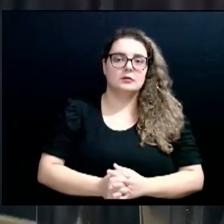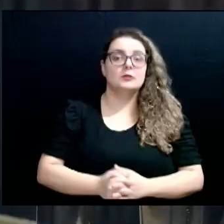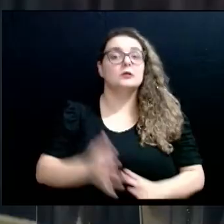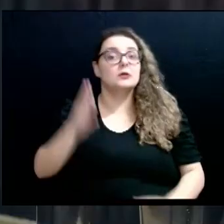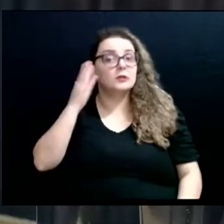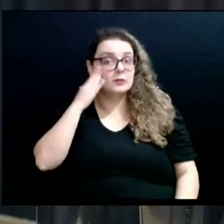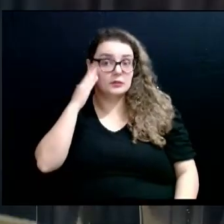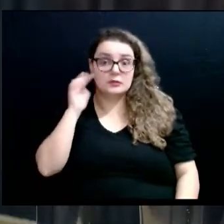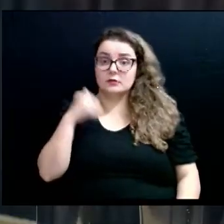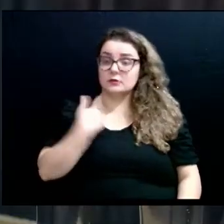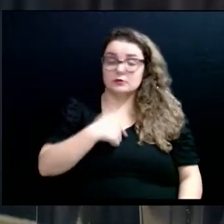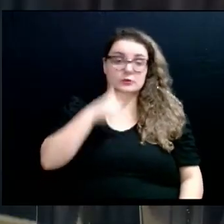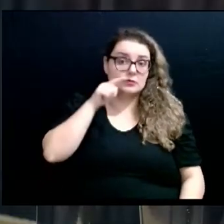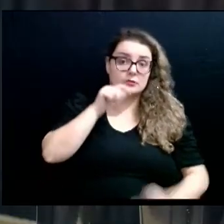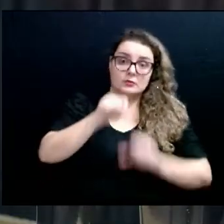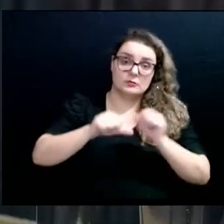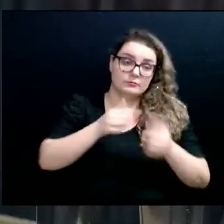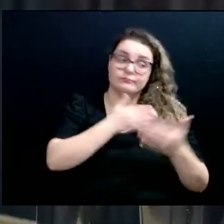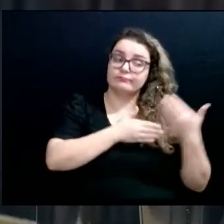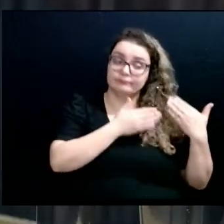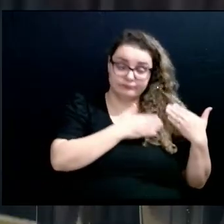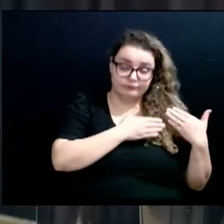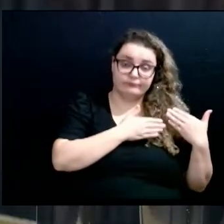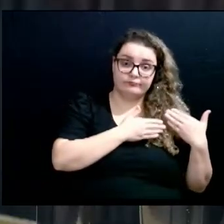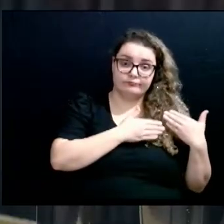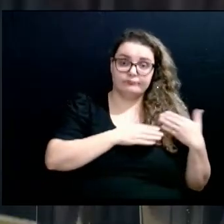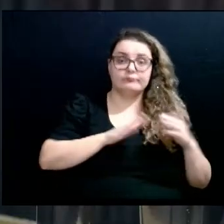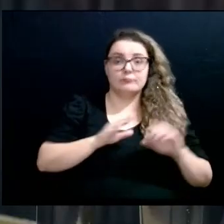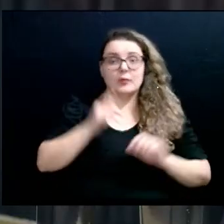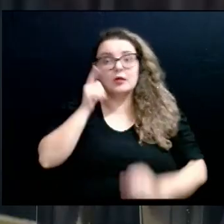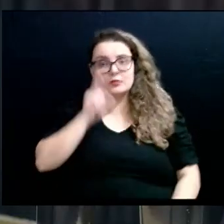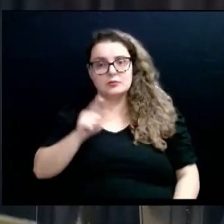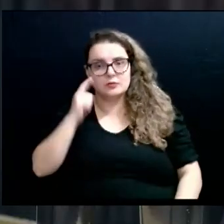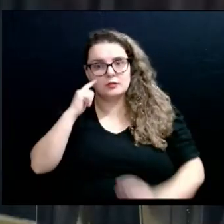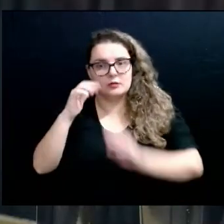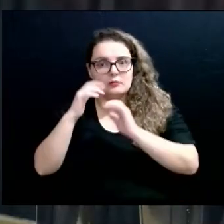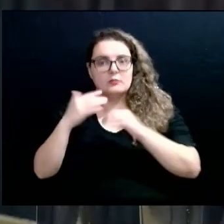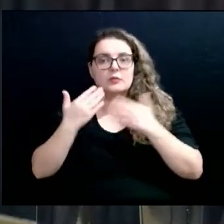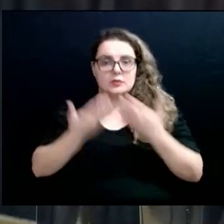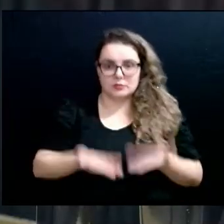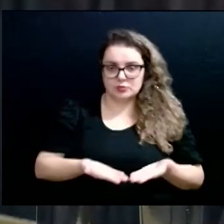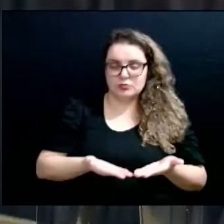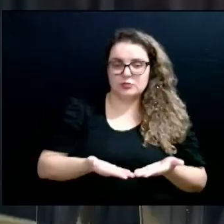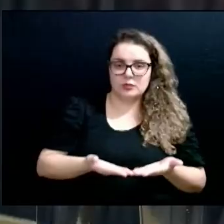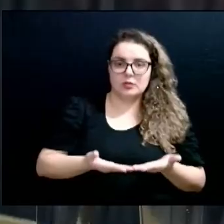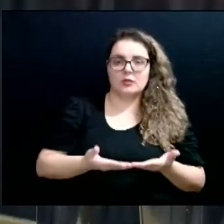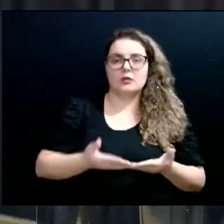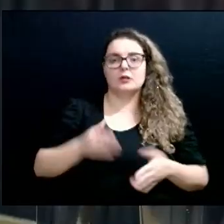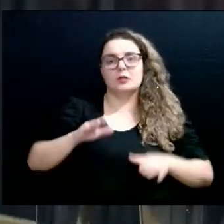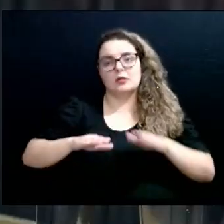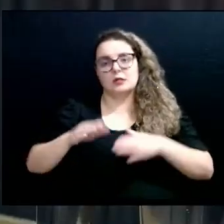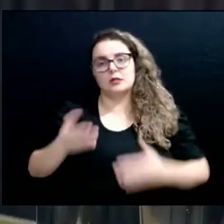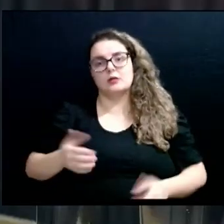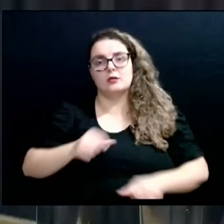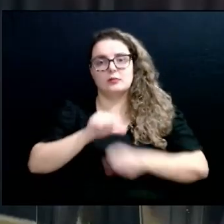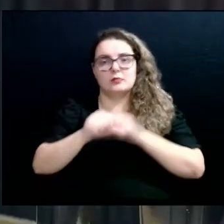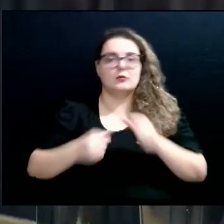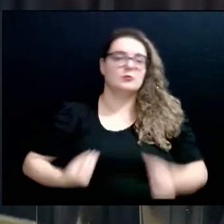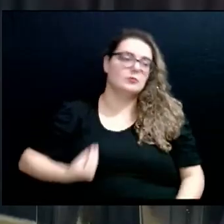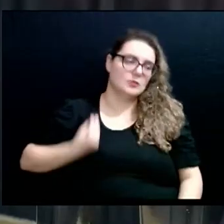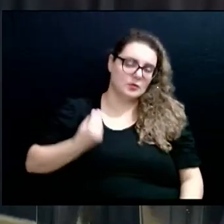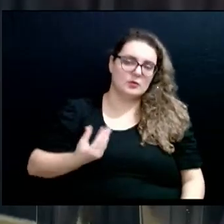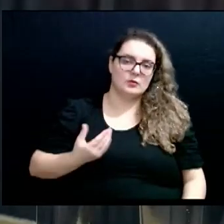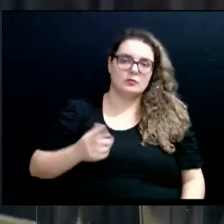consegue mudar o passado, mas a gente consegue refletir sobre ele e de repente mudar o presente para ter um